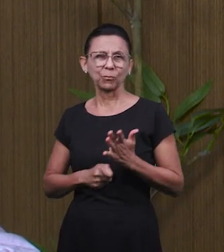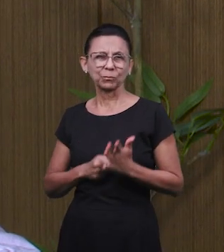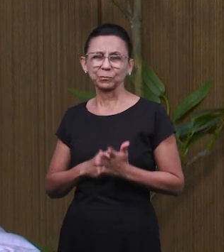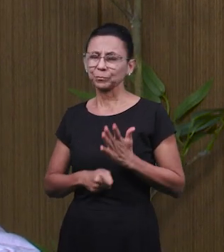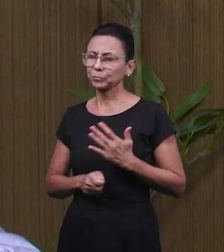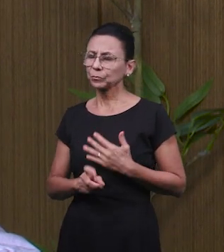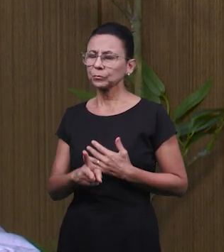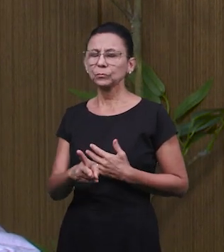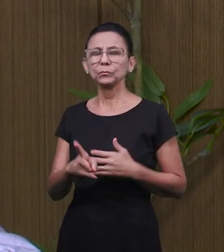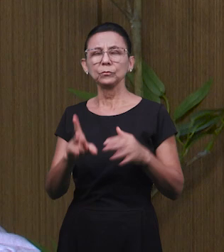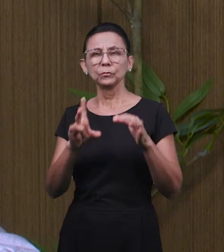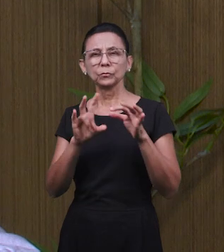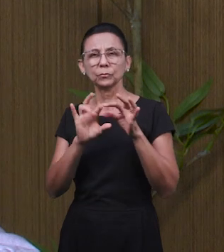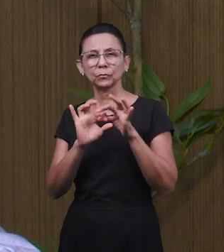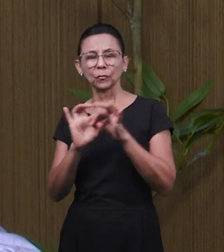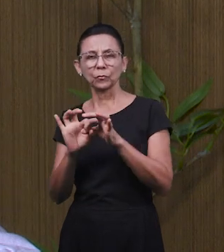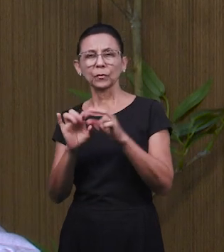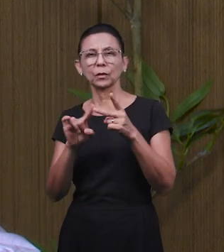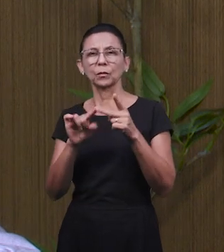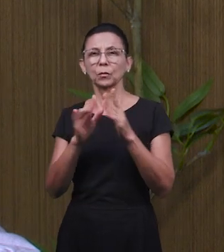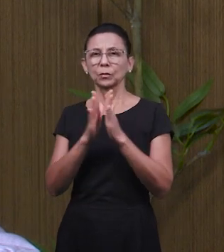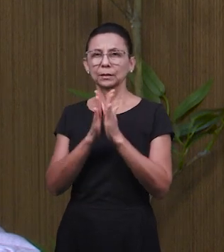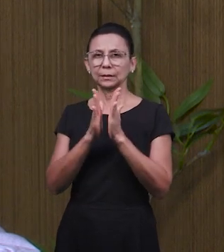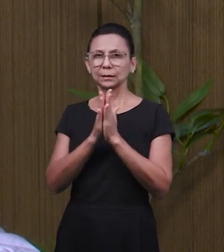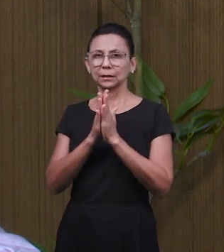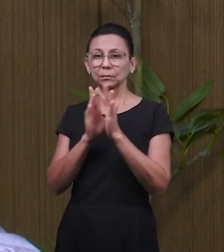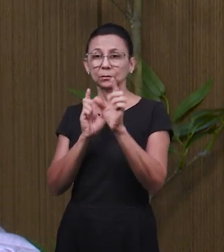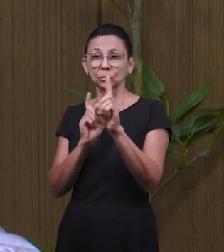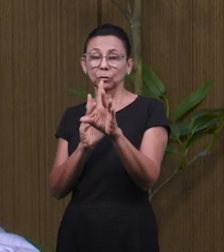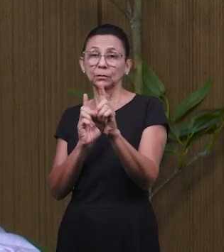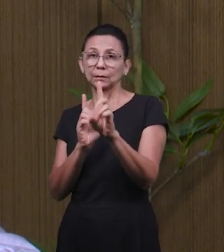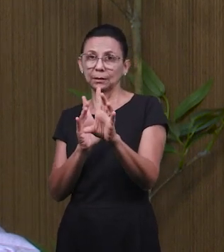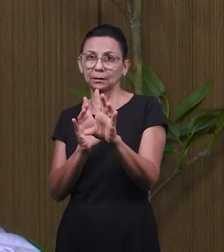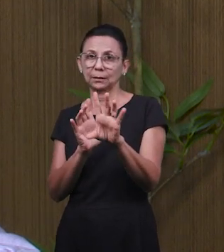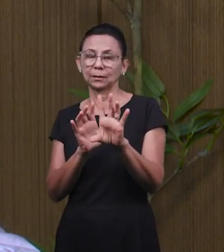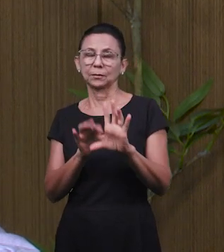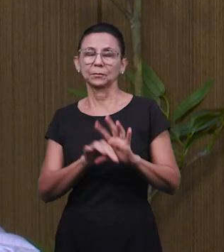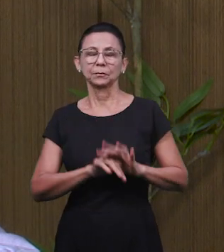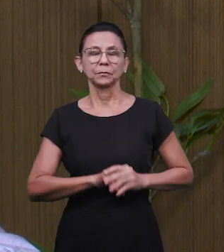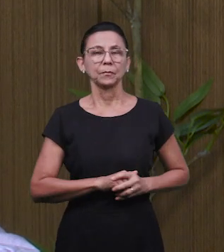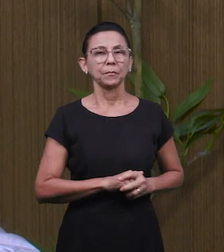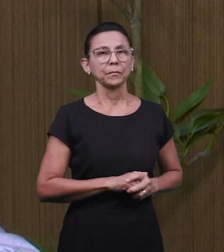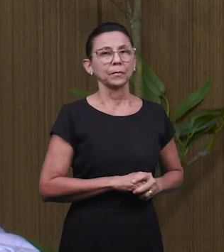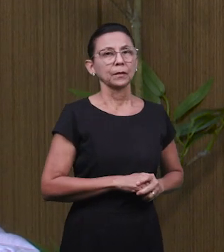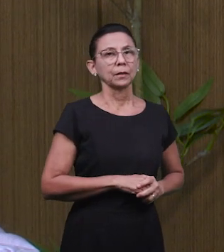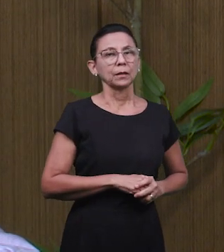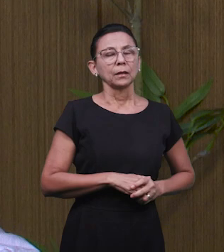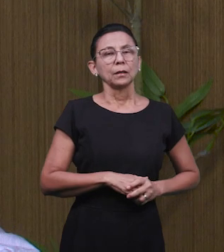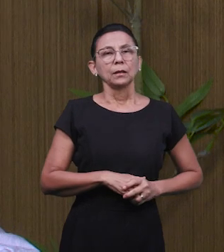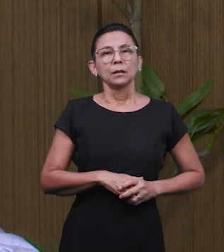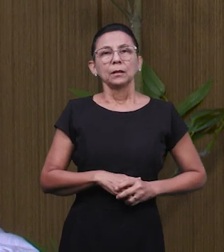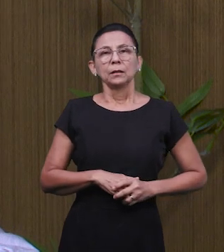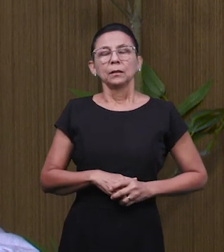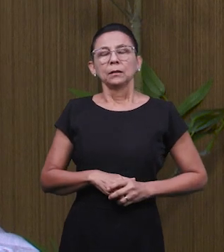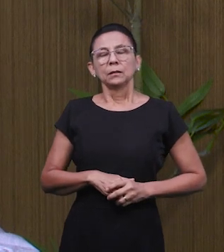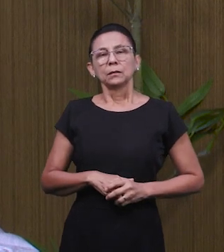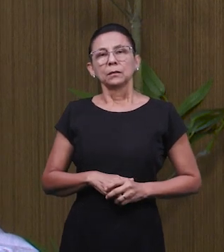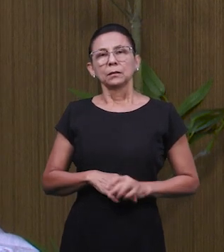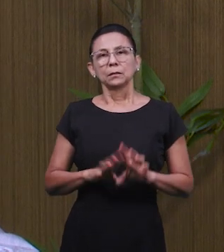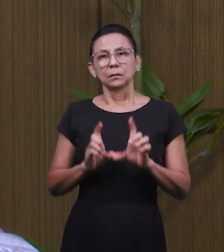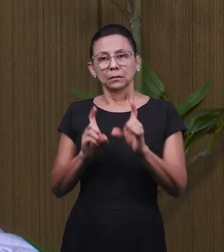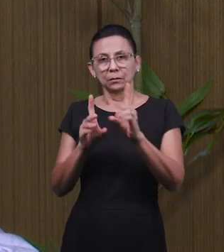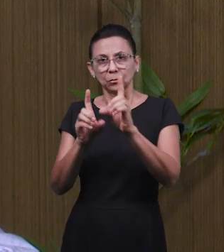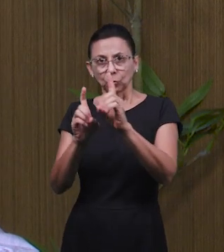A oração é uma busca de comunhão, é o clamor pela comunhão. Mas se você perseverar na doutrina,